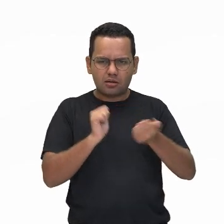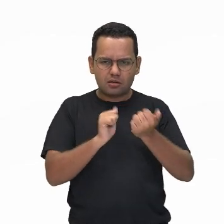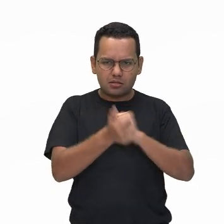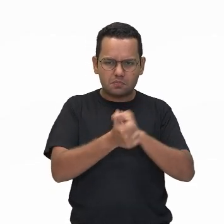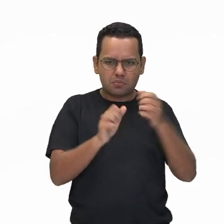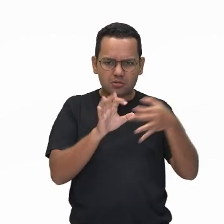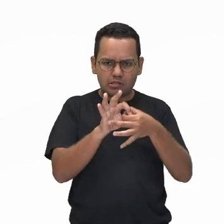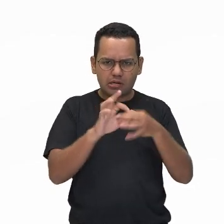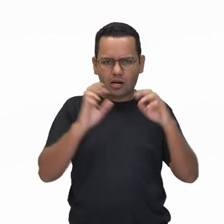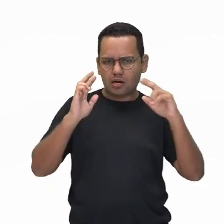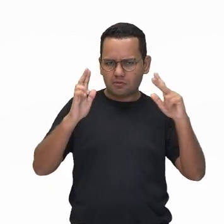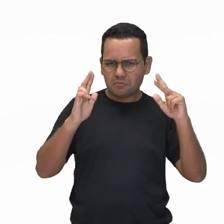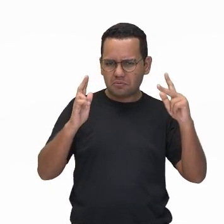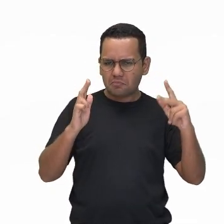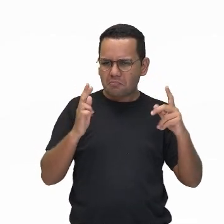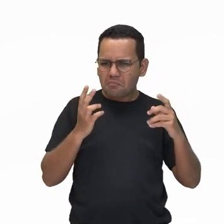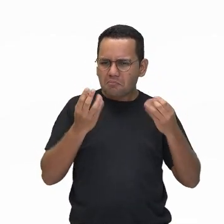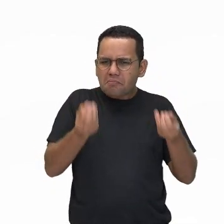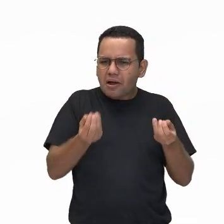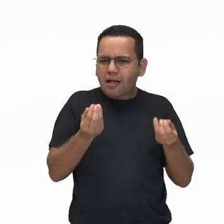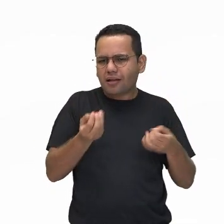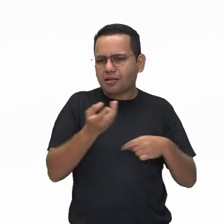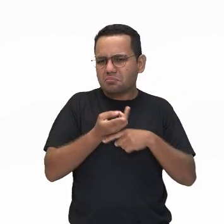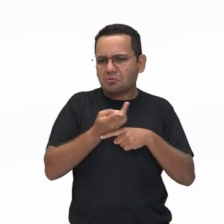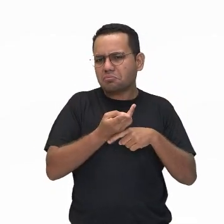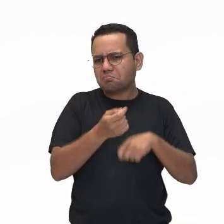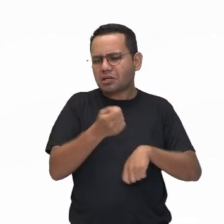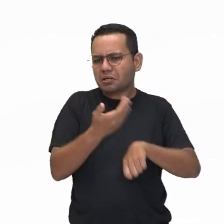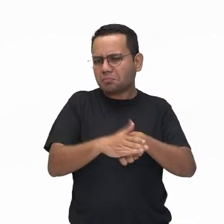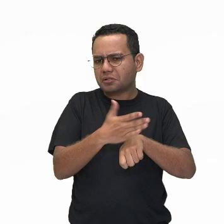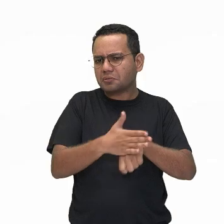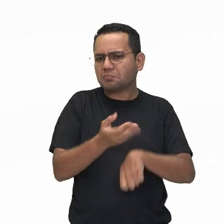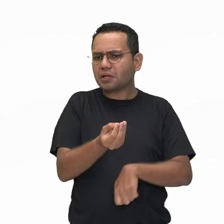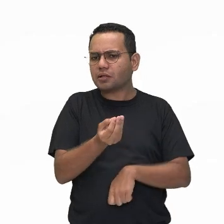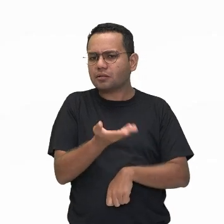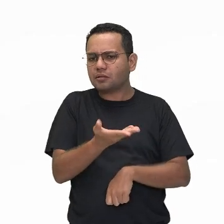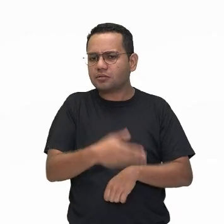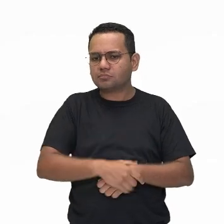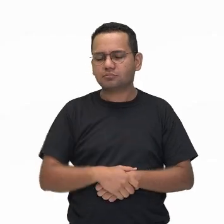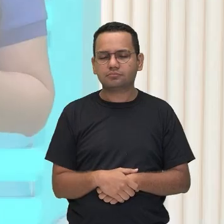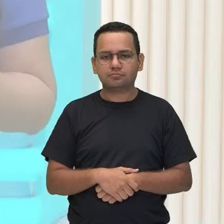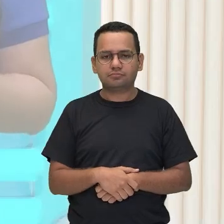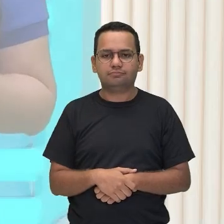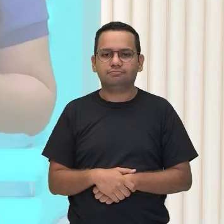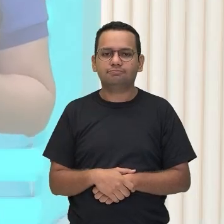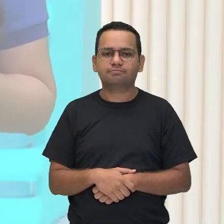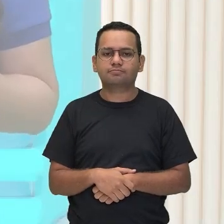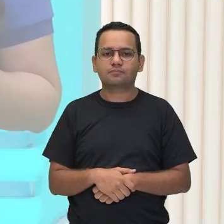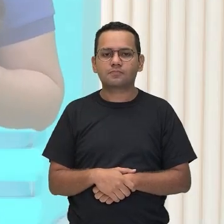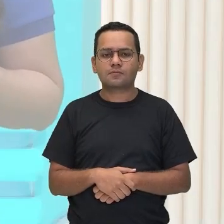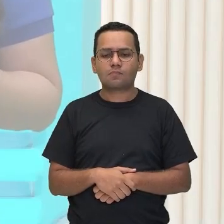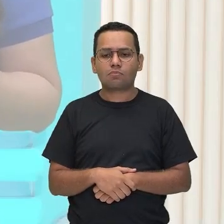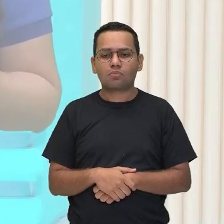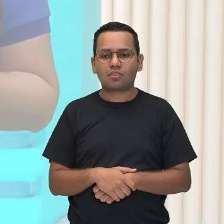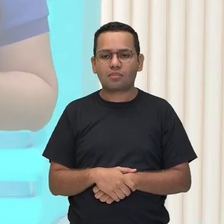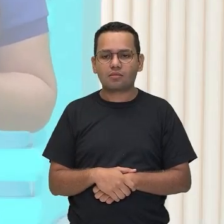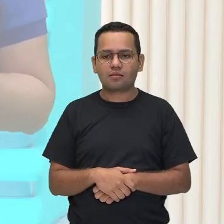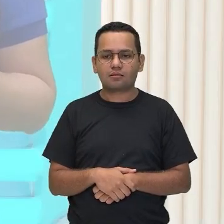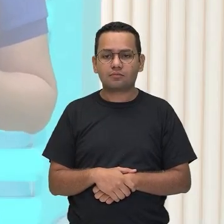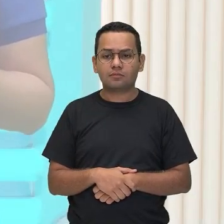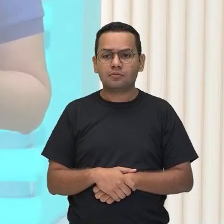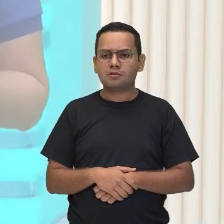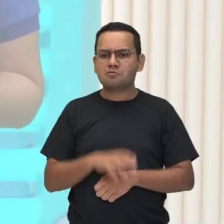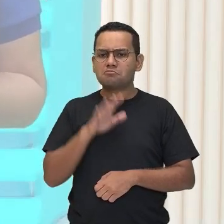então Eh o que tá por trás dessa motivação nós vamos ver neste momento que é justamente a busca por